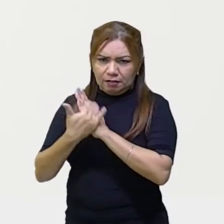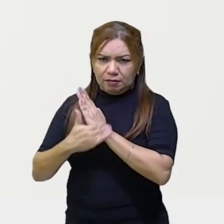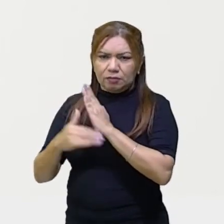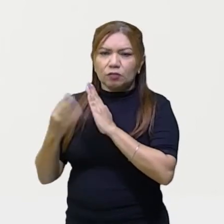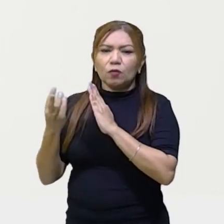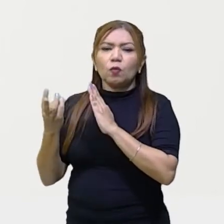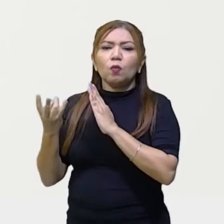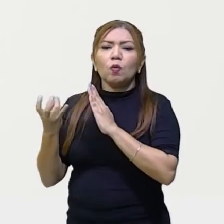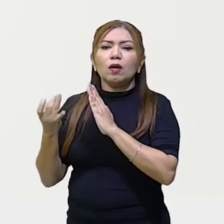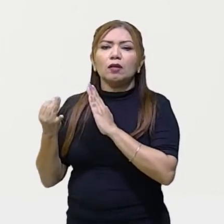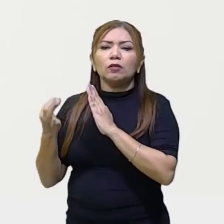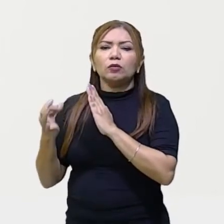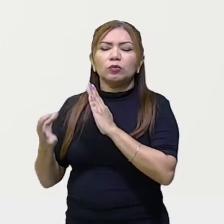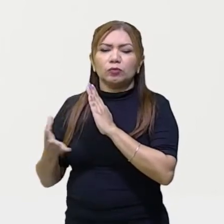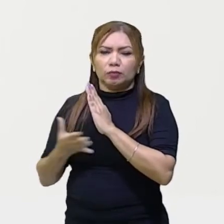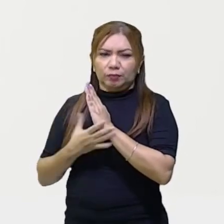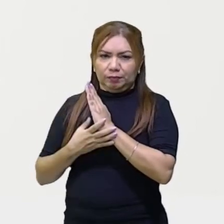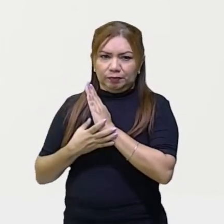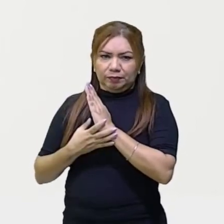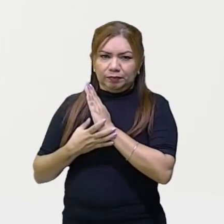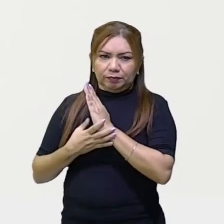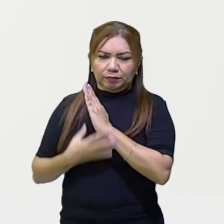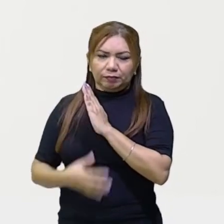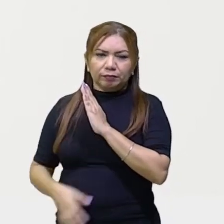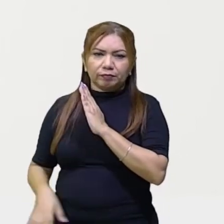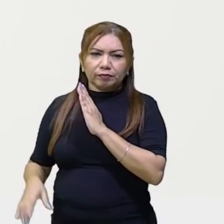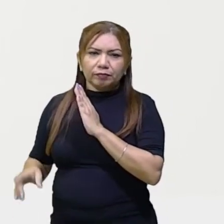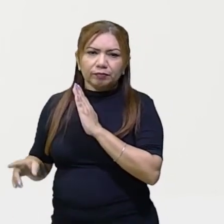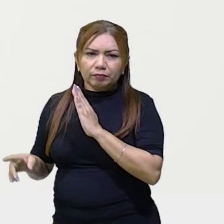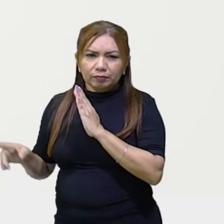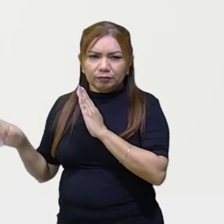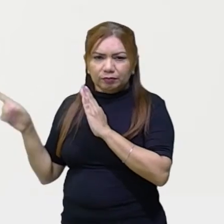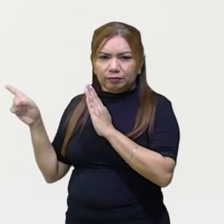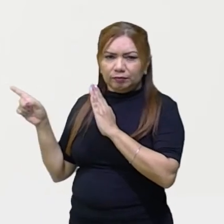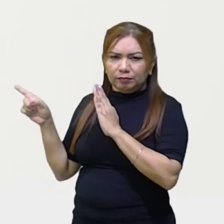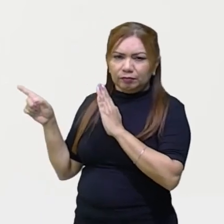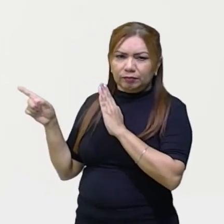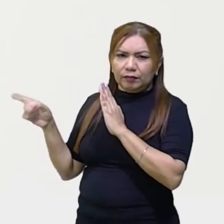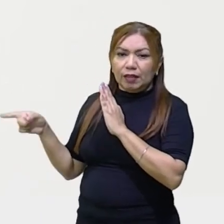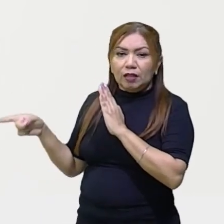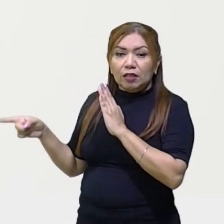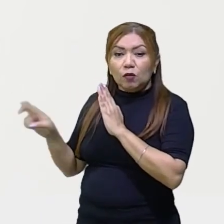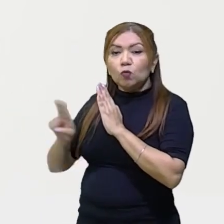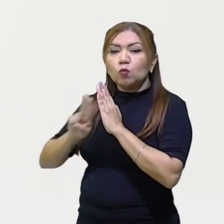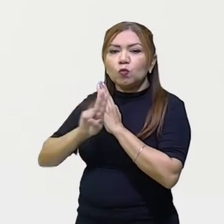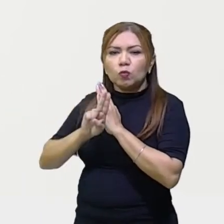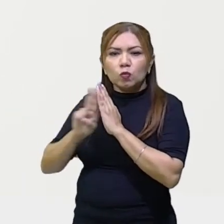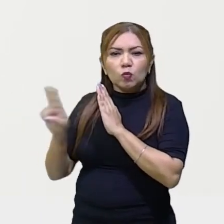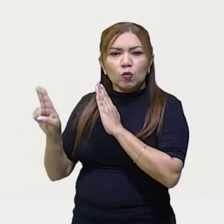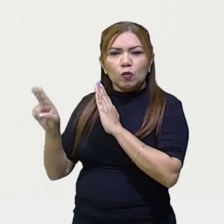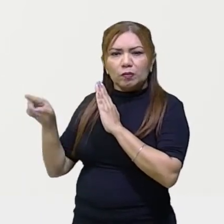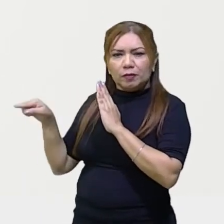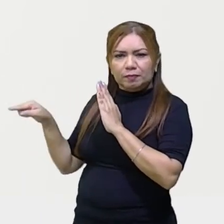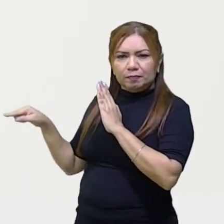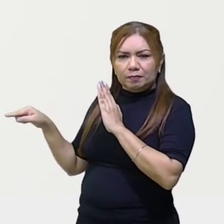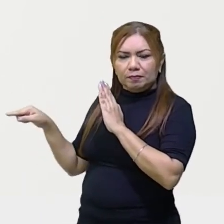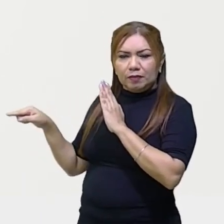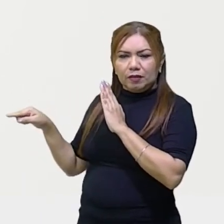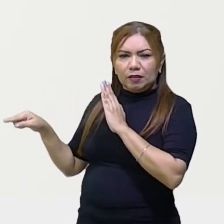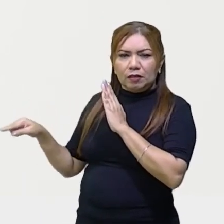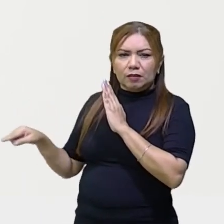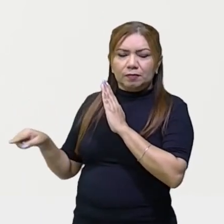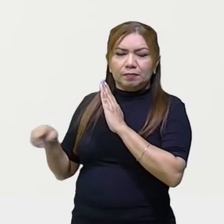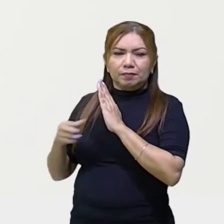Ok então tenho que como esse Prisma é pentagonal seja ele tem cinco